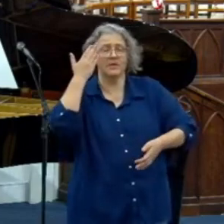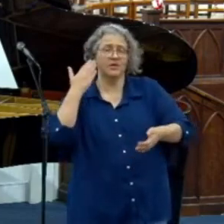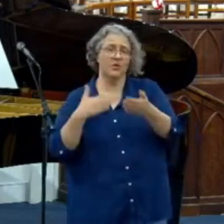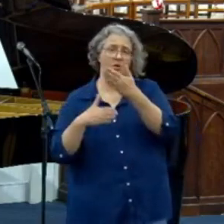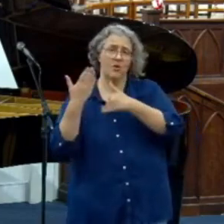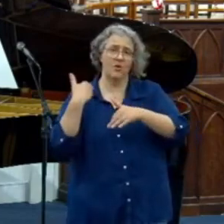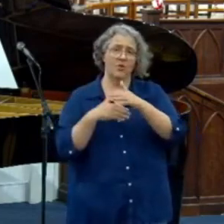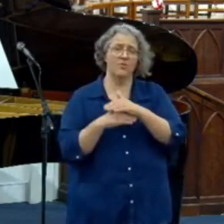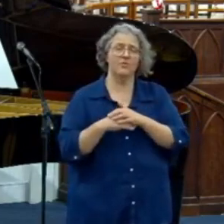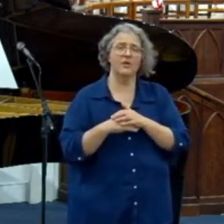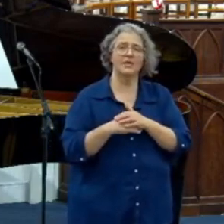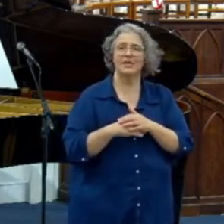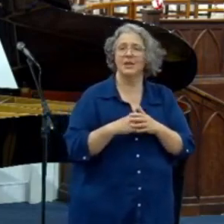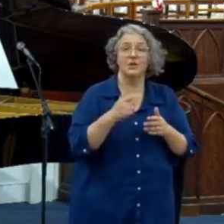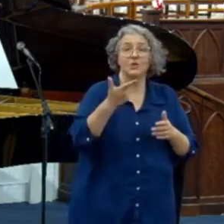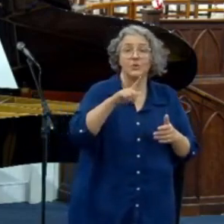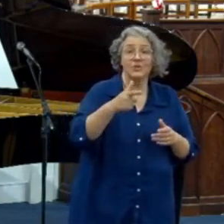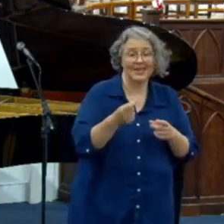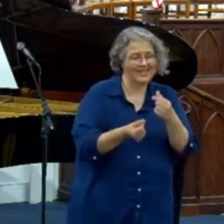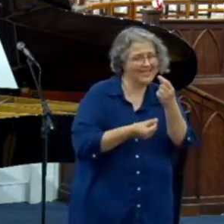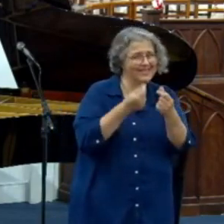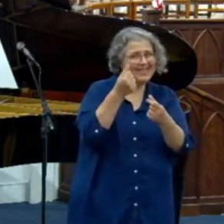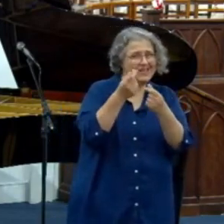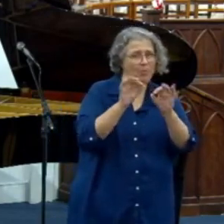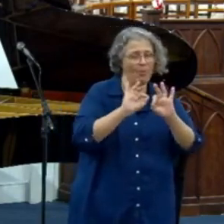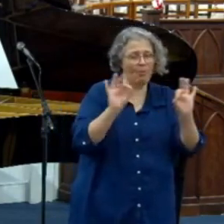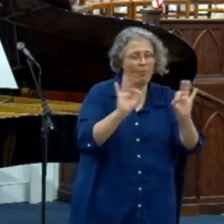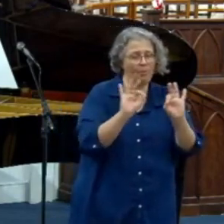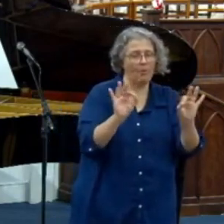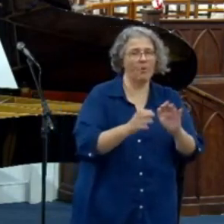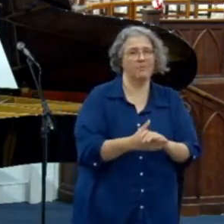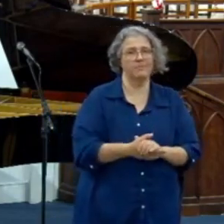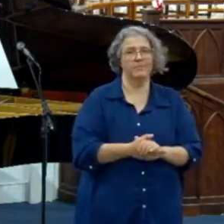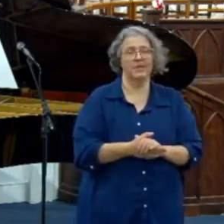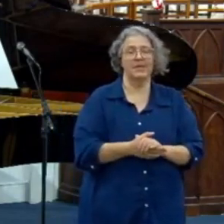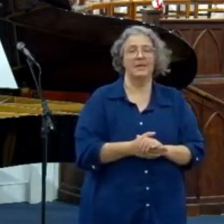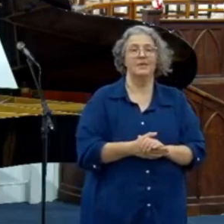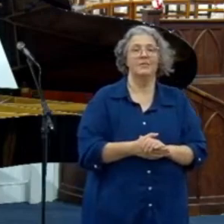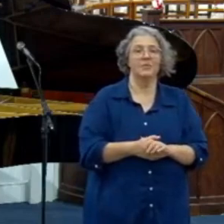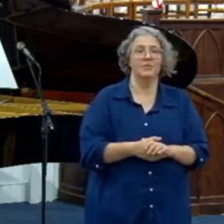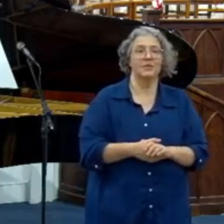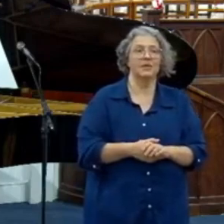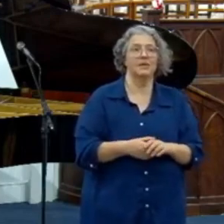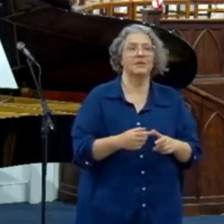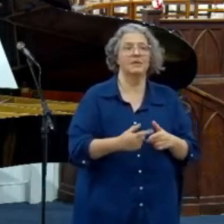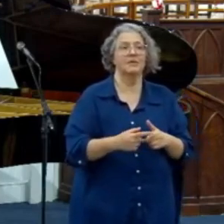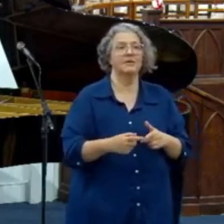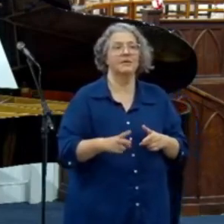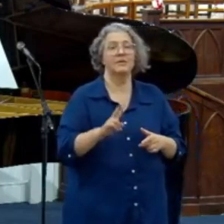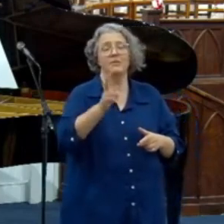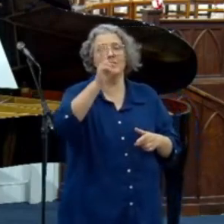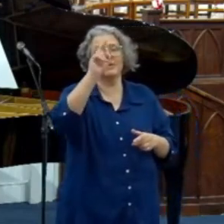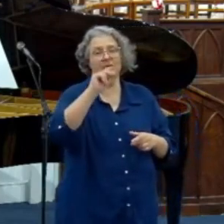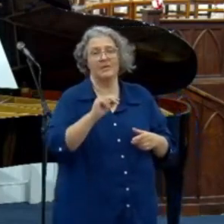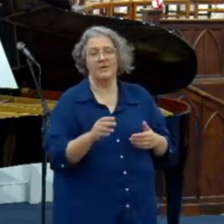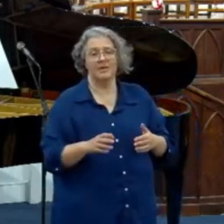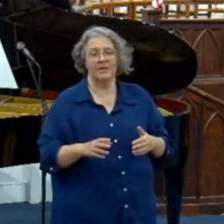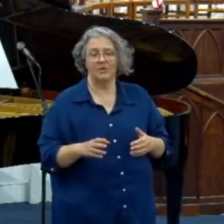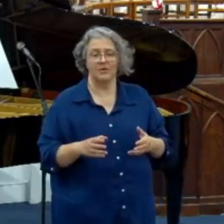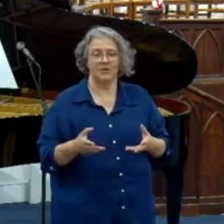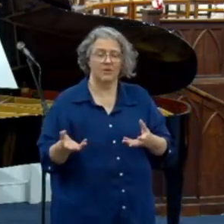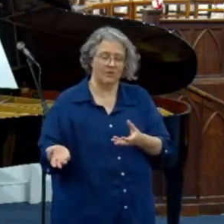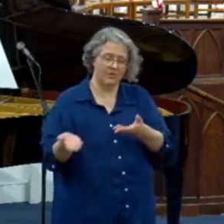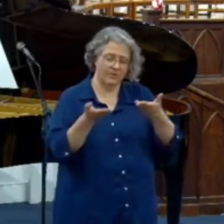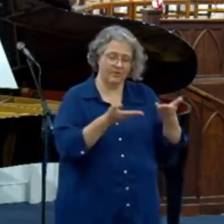ele diz: sem dinheiro e sem custo, porque o custo não é daquele que vai usufruir. Mas